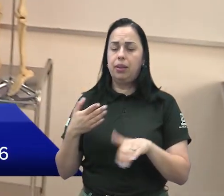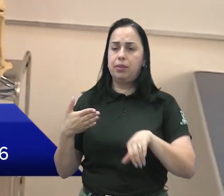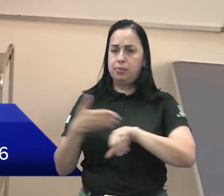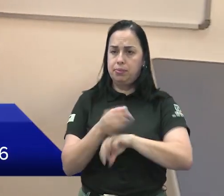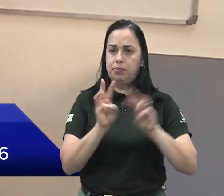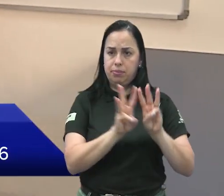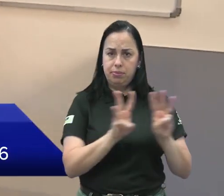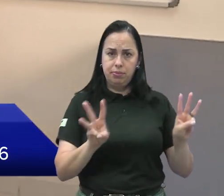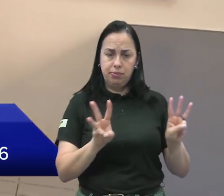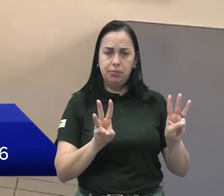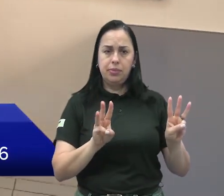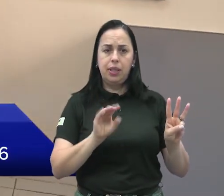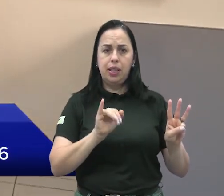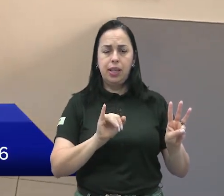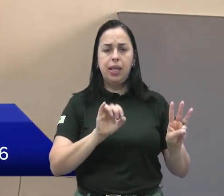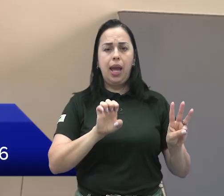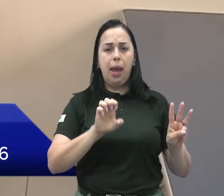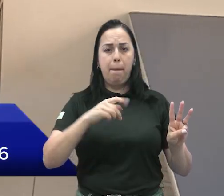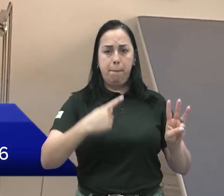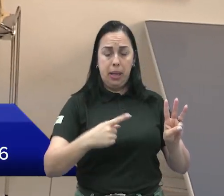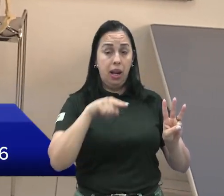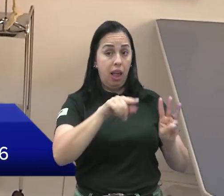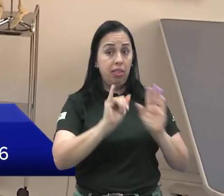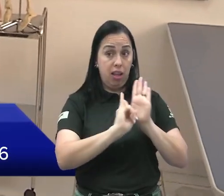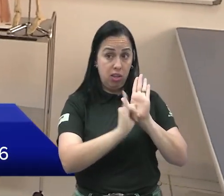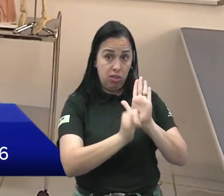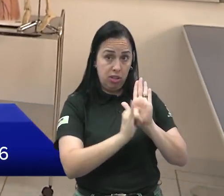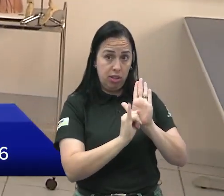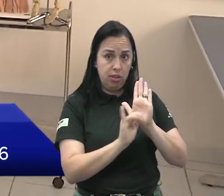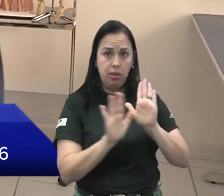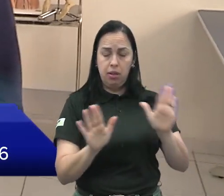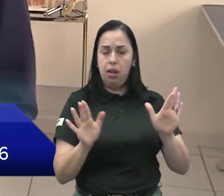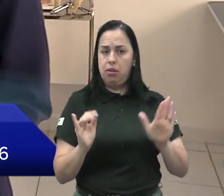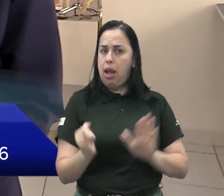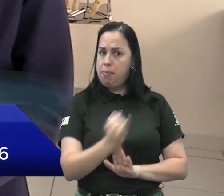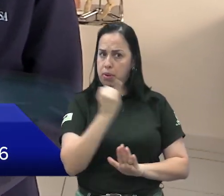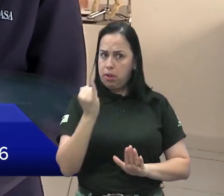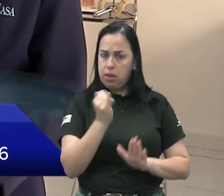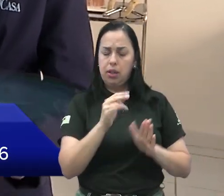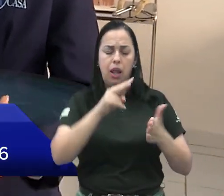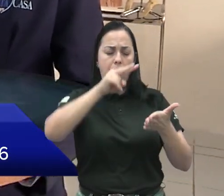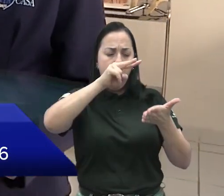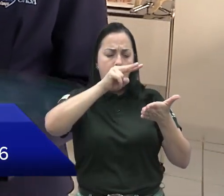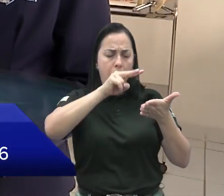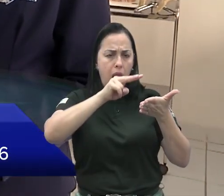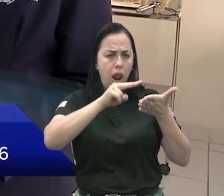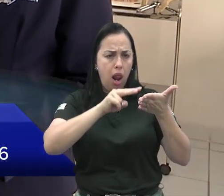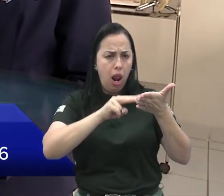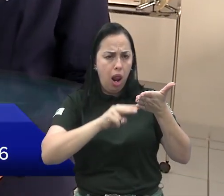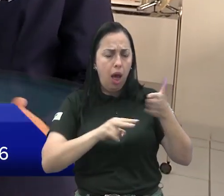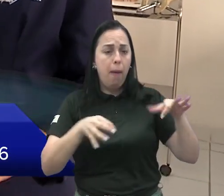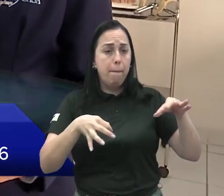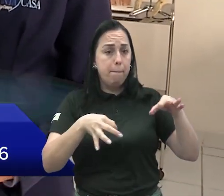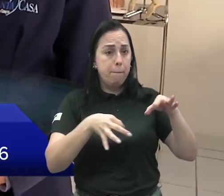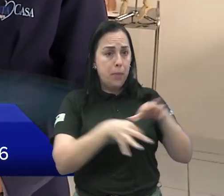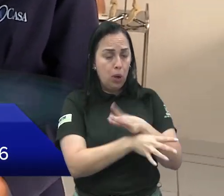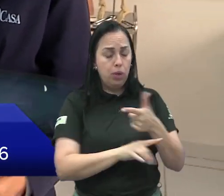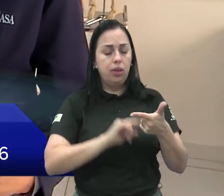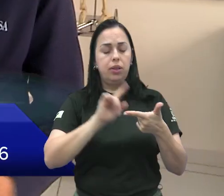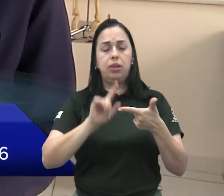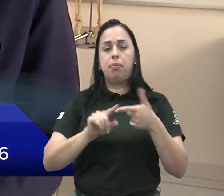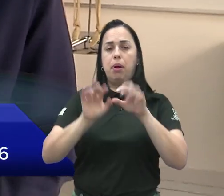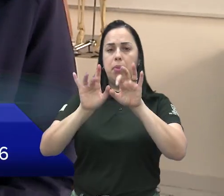ele acessar o site do IEP, onde consta o edital. Então, essa primeira fase é muito importante. Ele ler o edital, após a